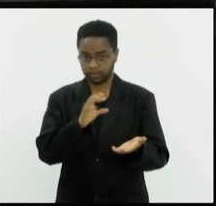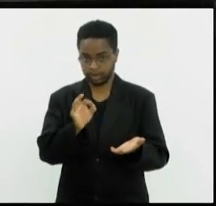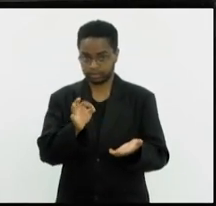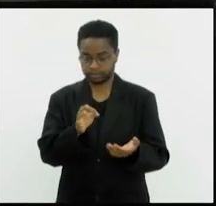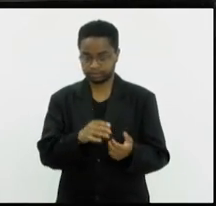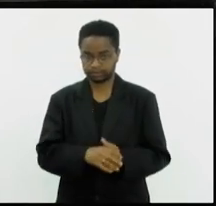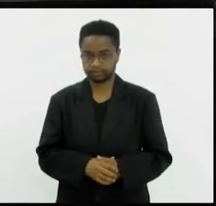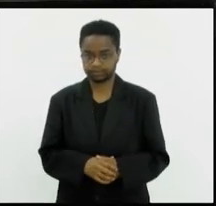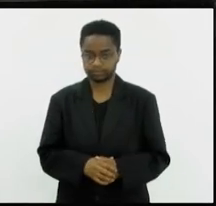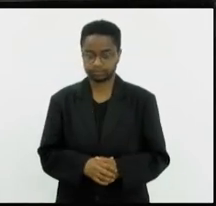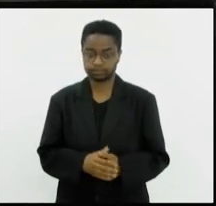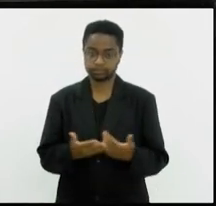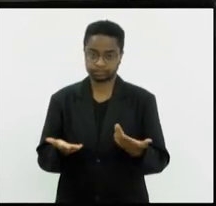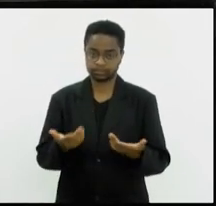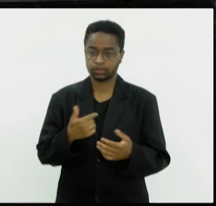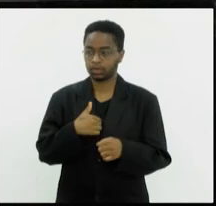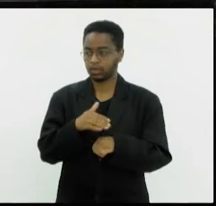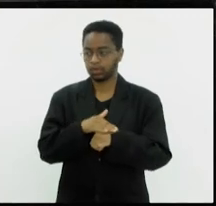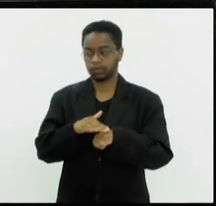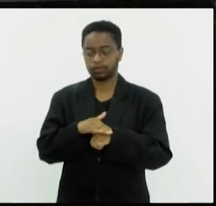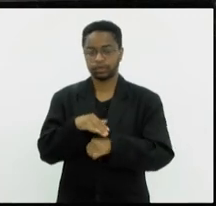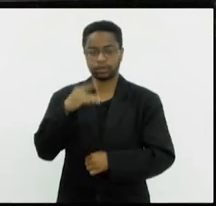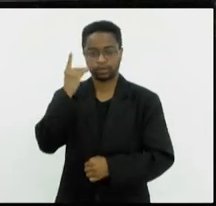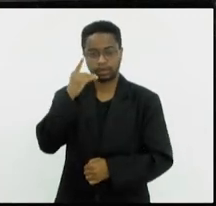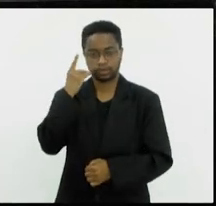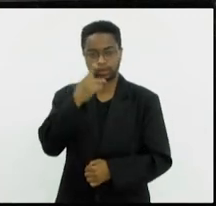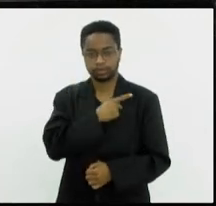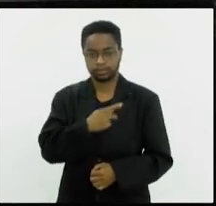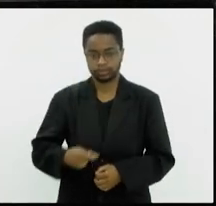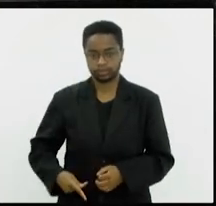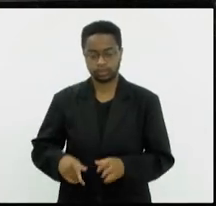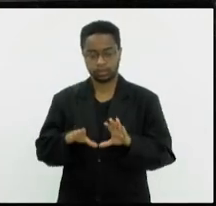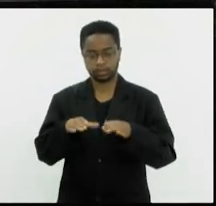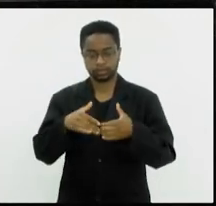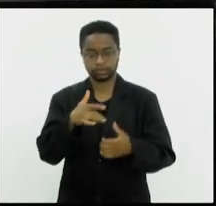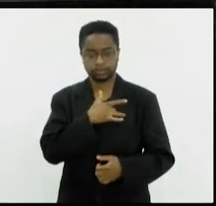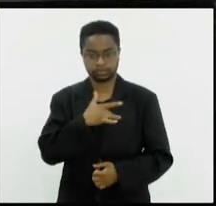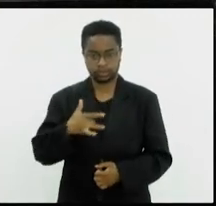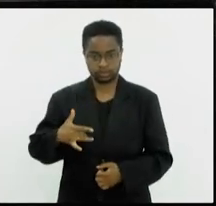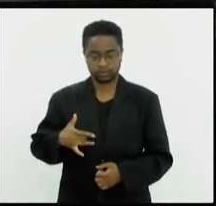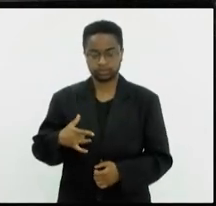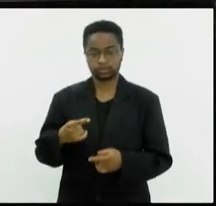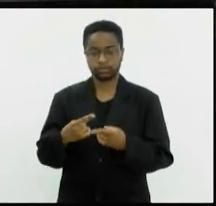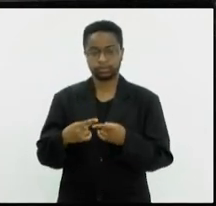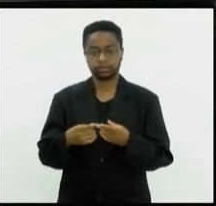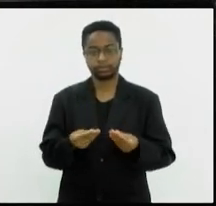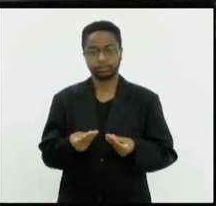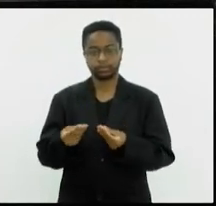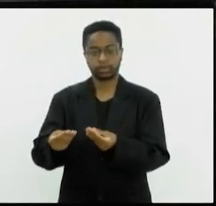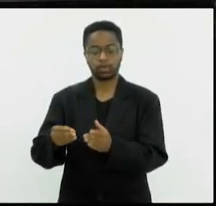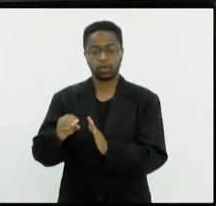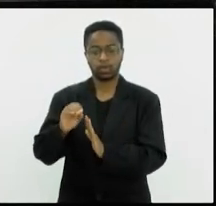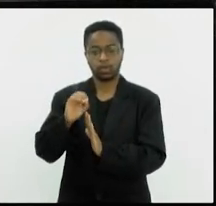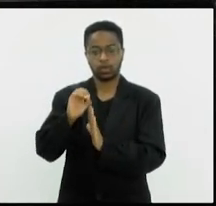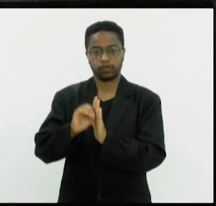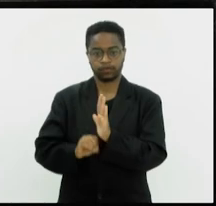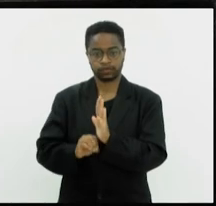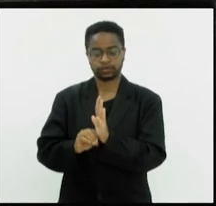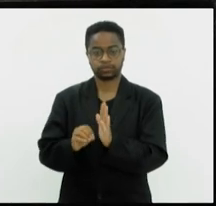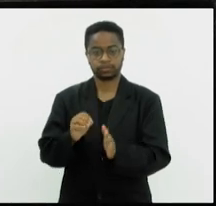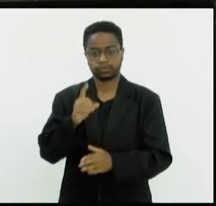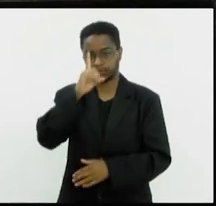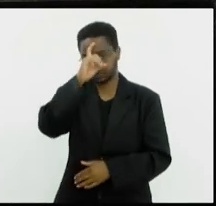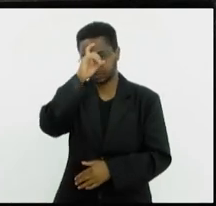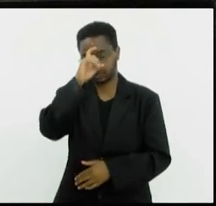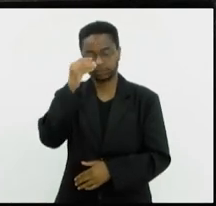privado eu conversei aqui com o deputado presidente da Comissão de saúde que oficiou ao hospital para saber o